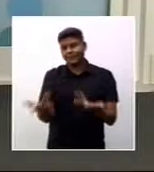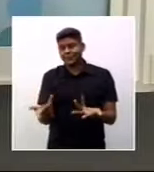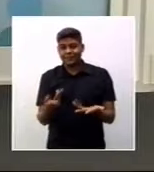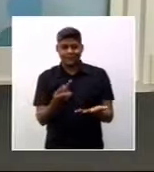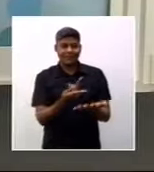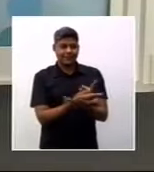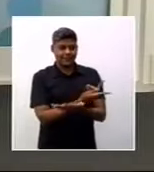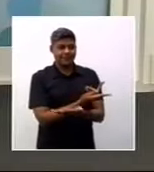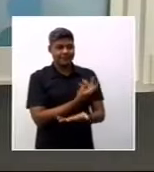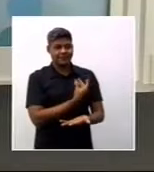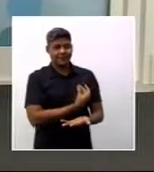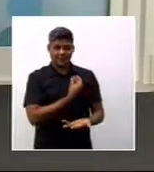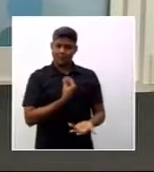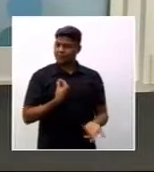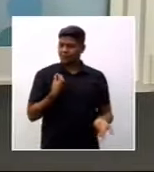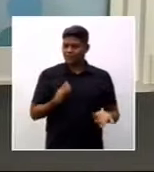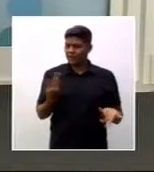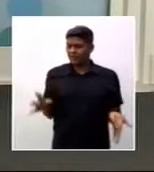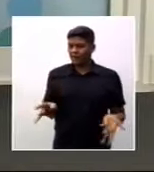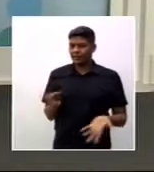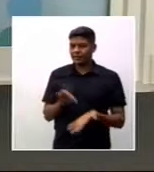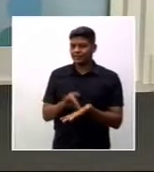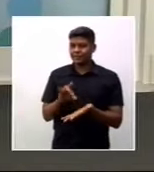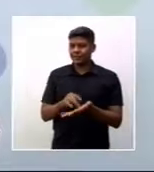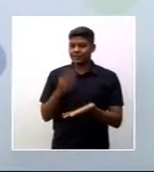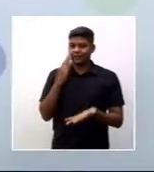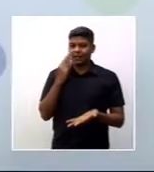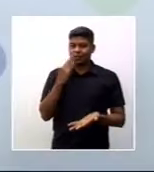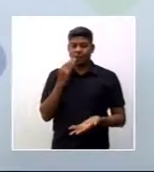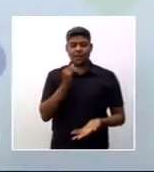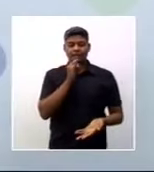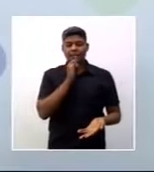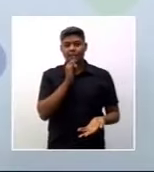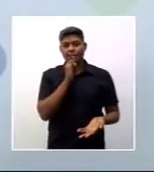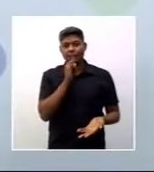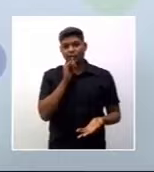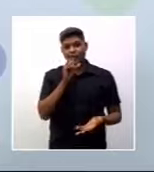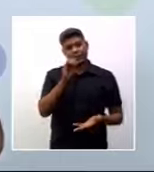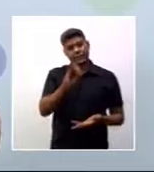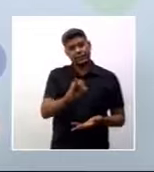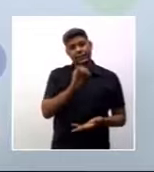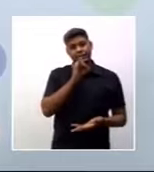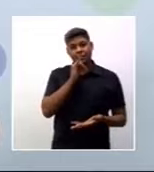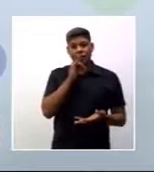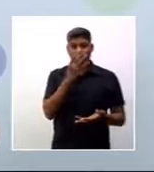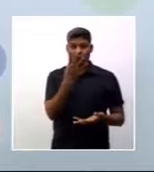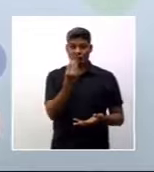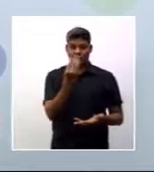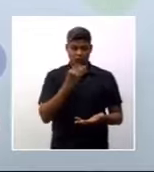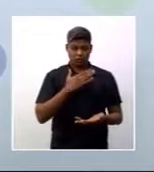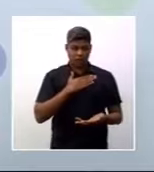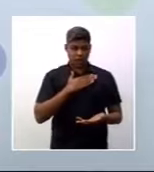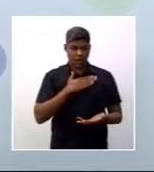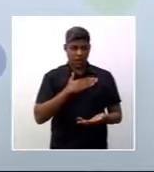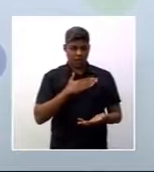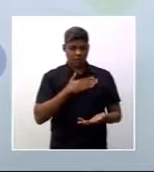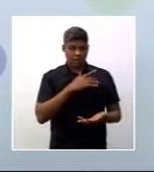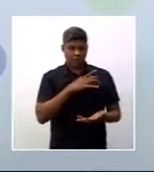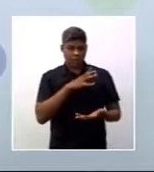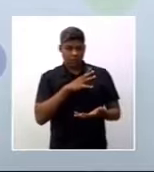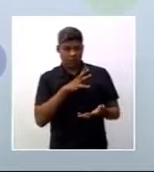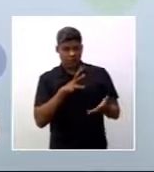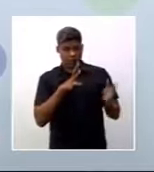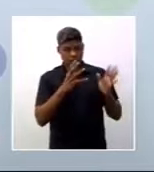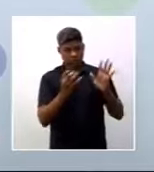acontece achou dessa eu tinha fiscal entendeu então se por exemplo eu tivesse uma foto minha em que tivesse esse